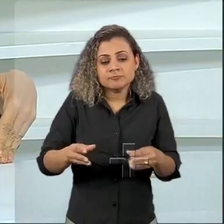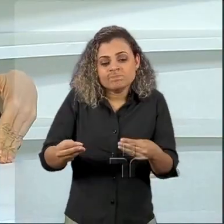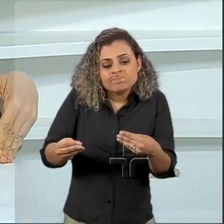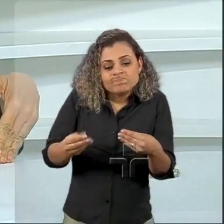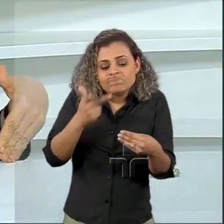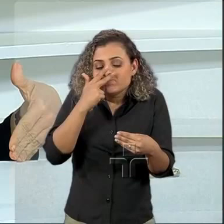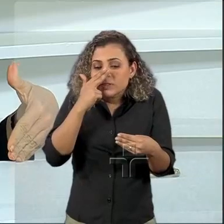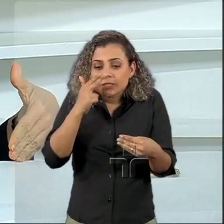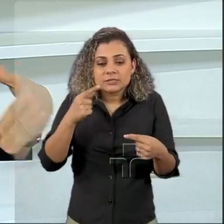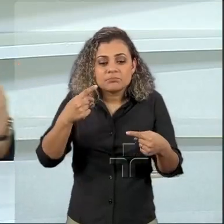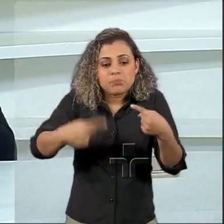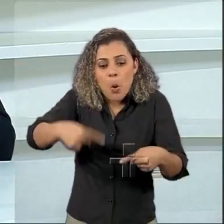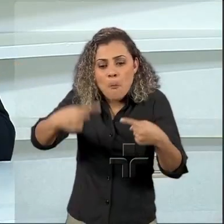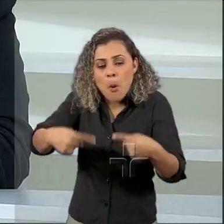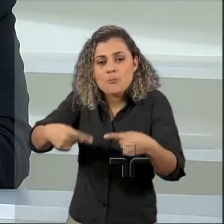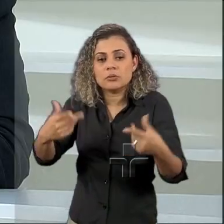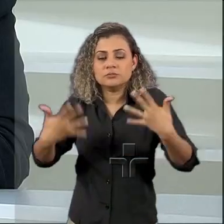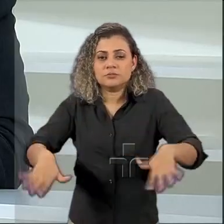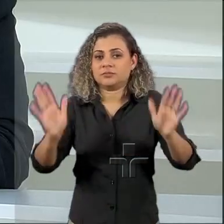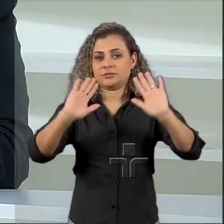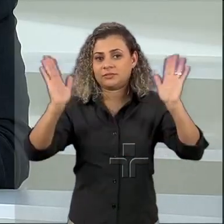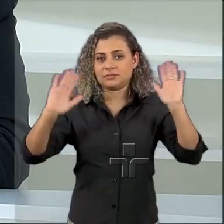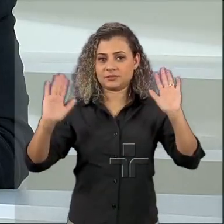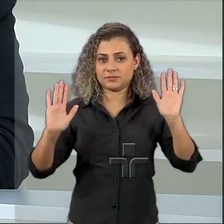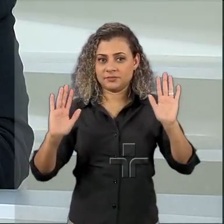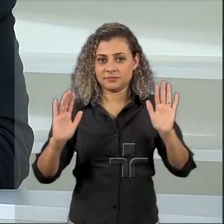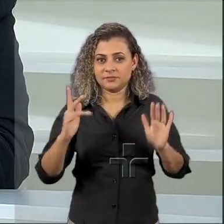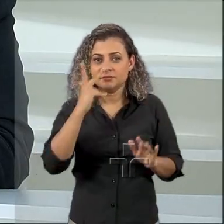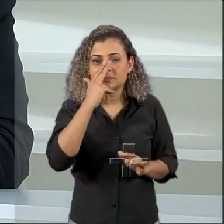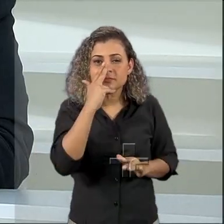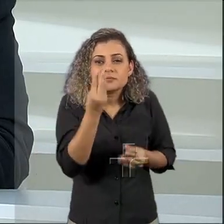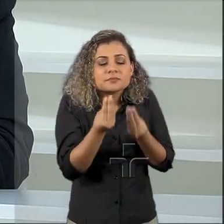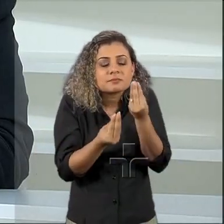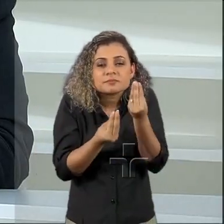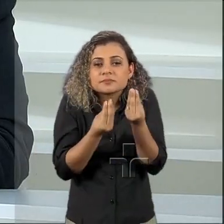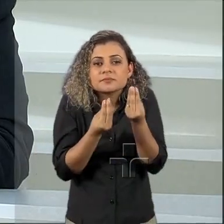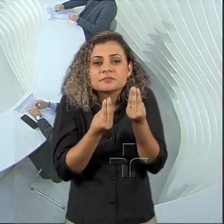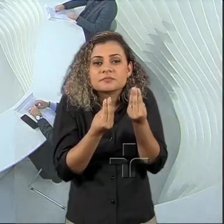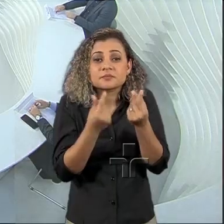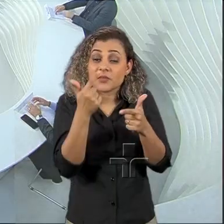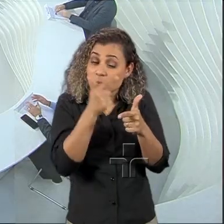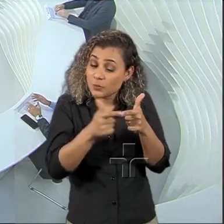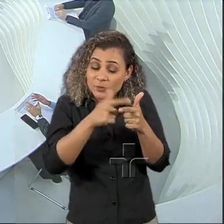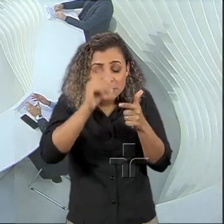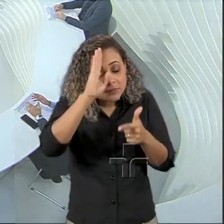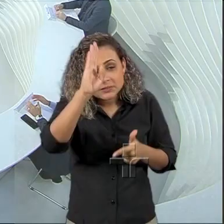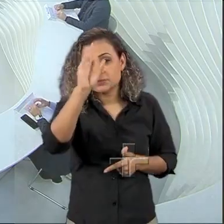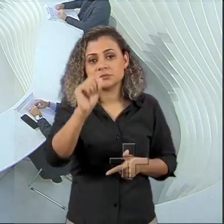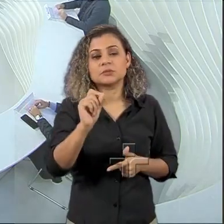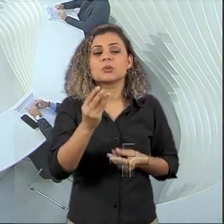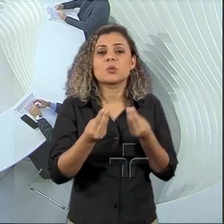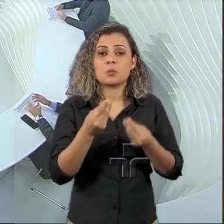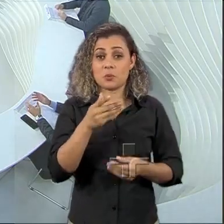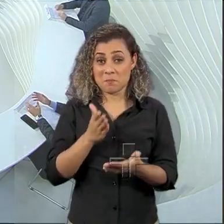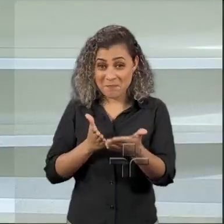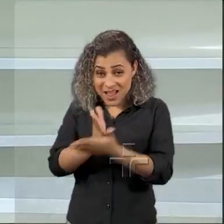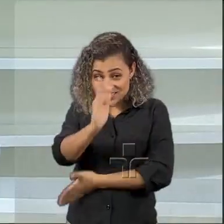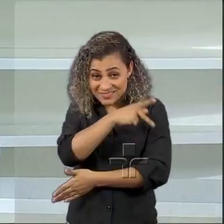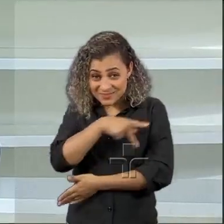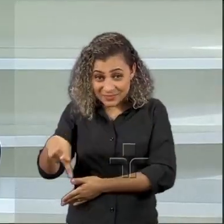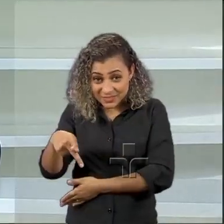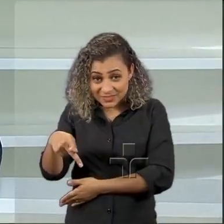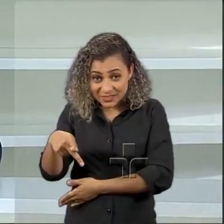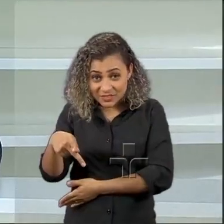ainda na campanha. Mas né? o problema Agora, ele é vai para o governar, né, impasse e gente? quem arbitra o impasse? Não, mas o problema é governar, porque ganhar a eleição não é o mais